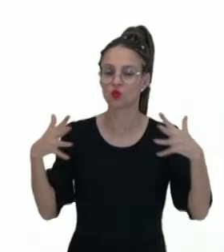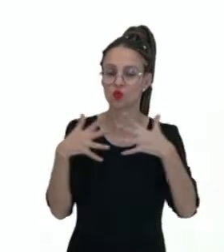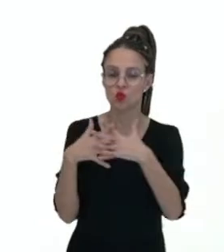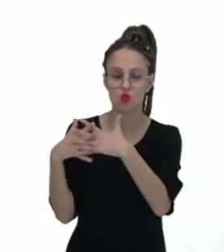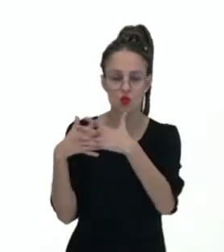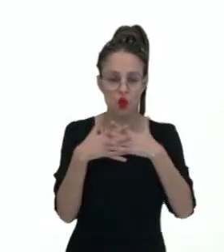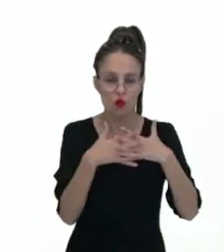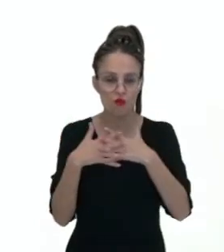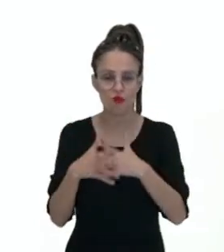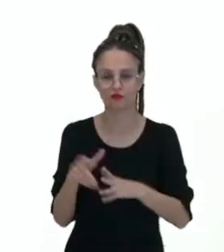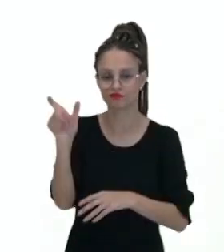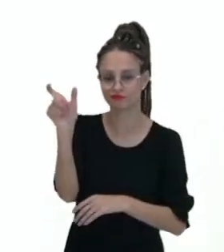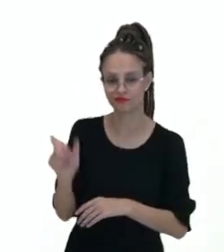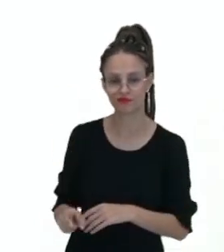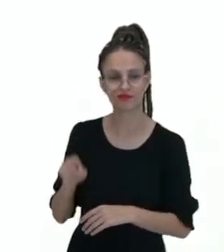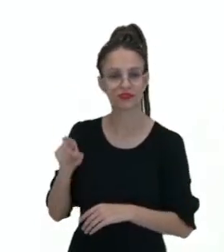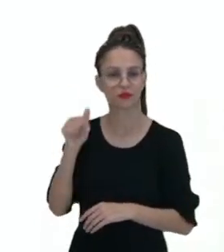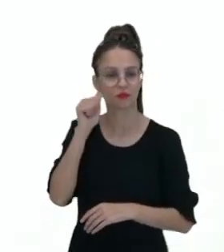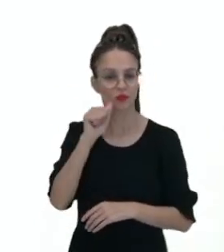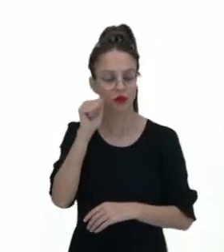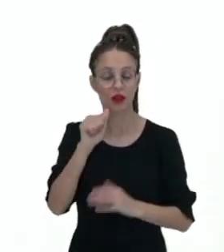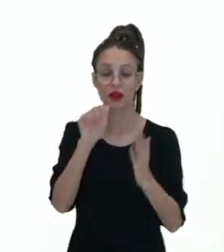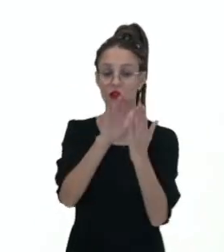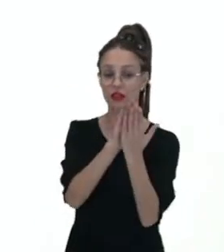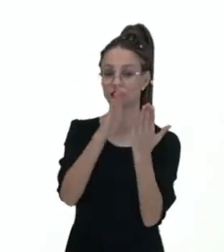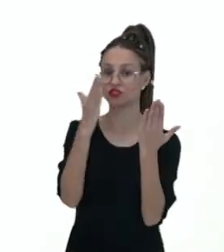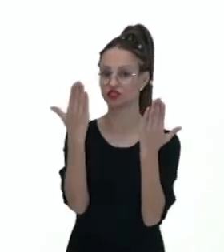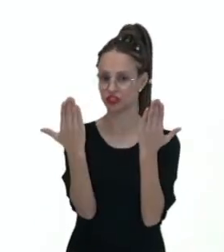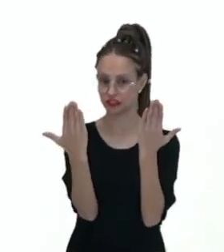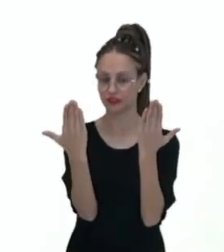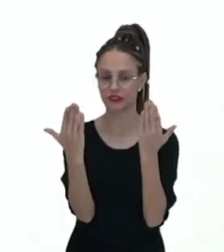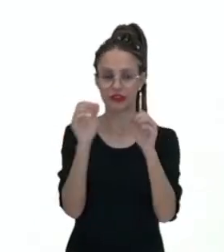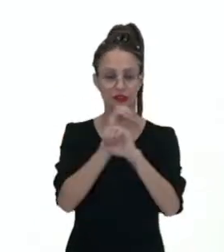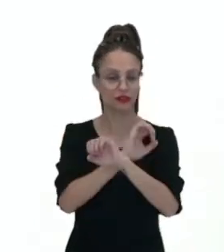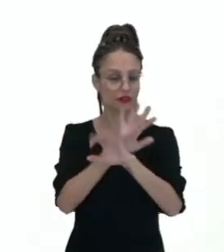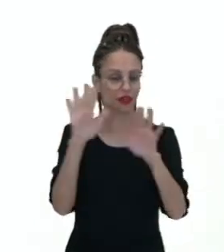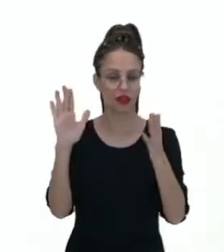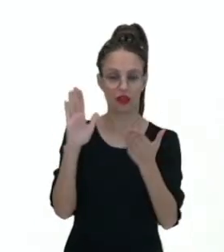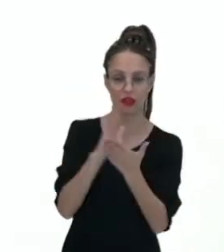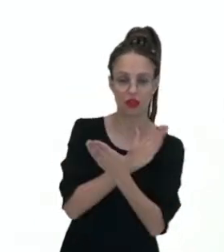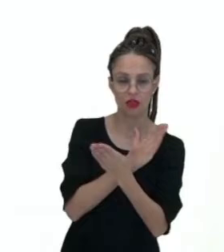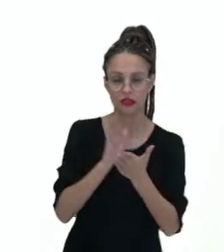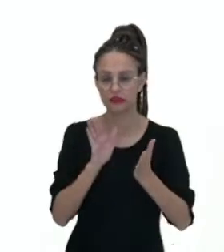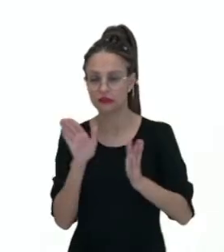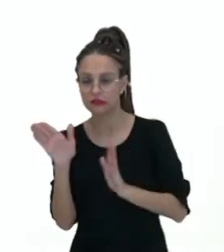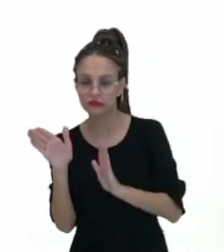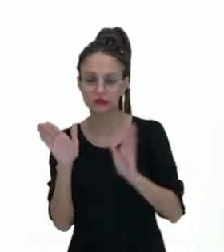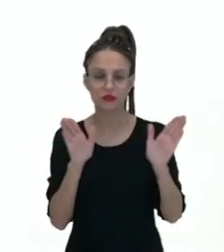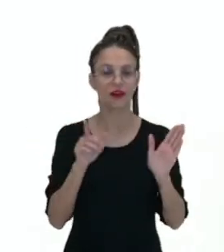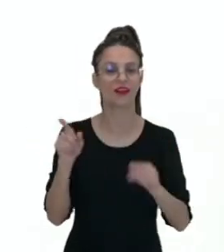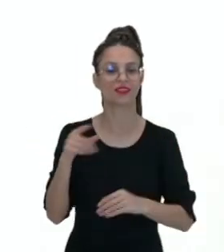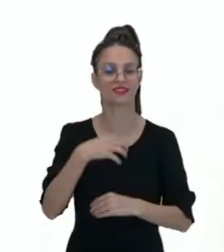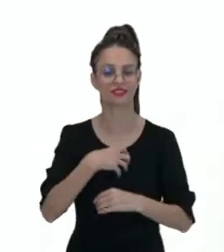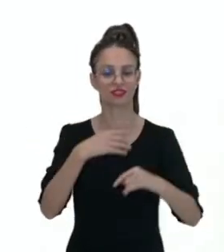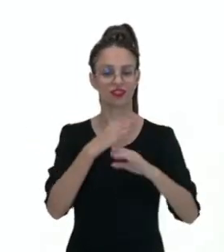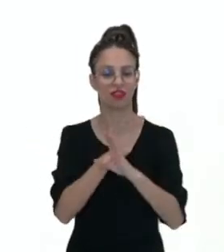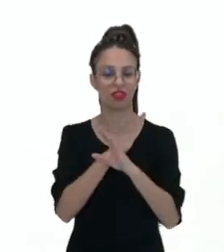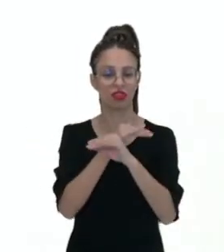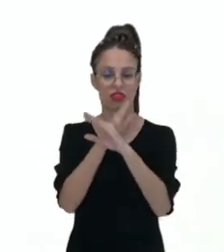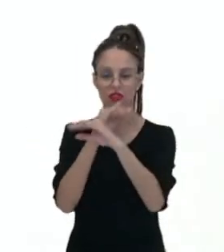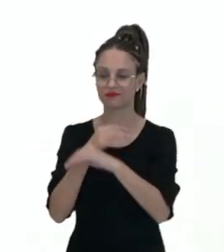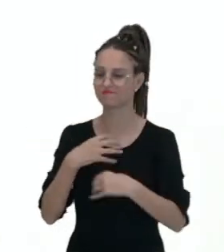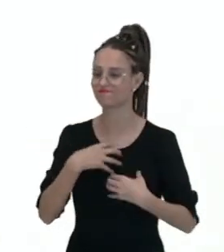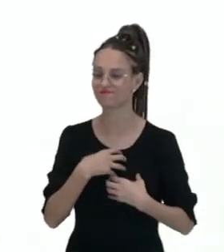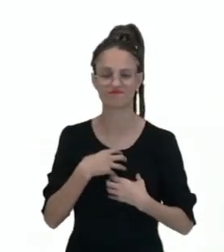Ismalha, as antíteses deixam clara a divisão de Ismalha, o fato dela se sentir perdida,